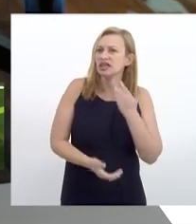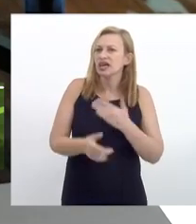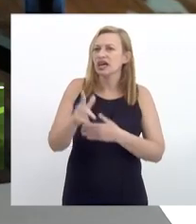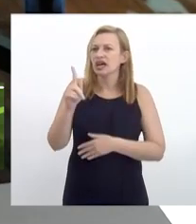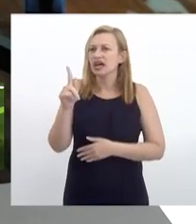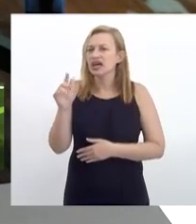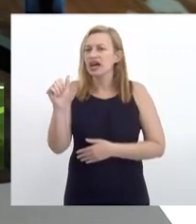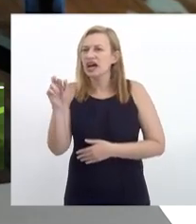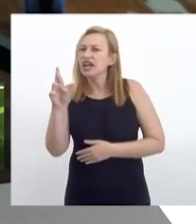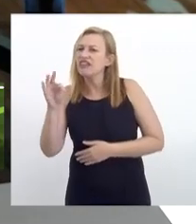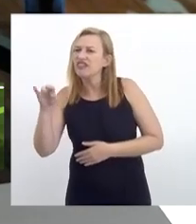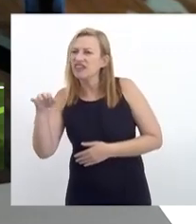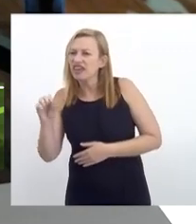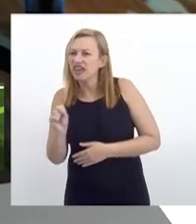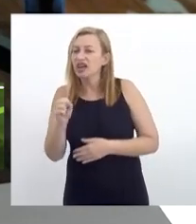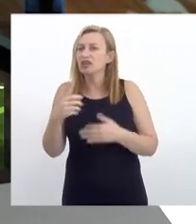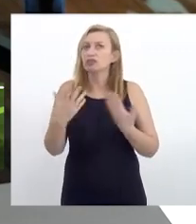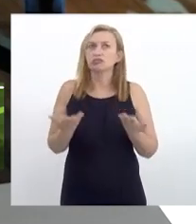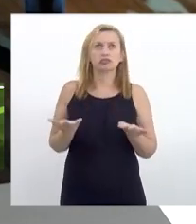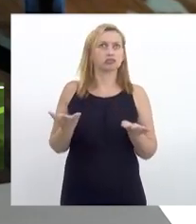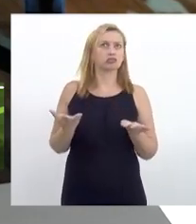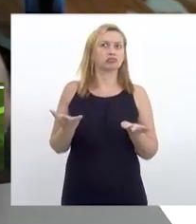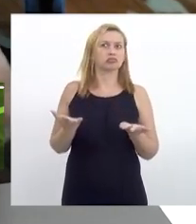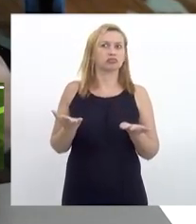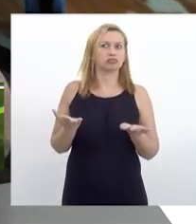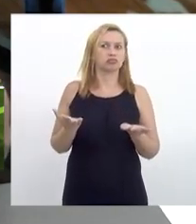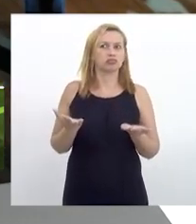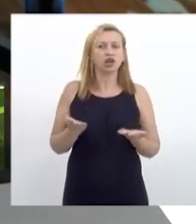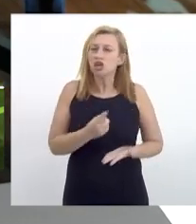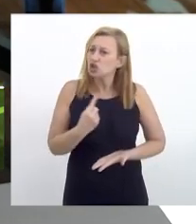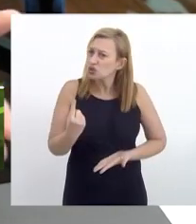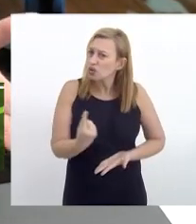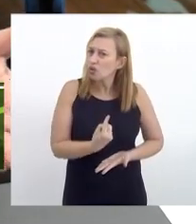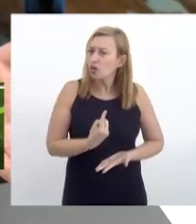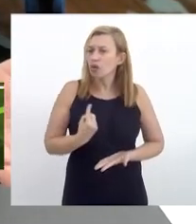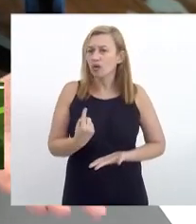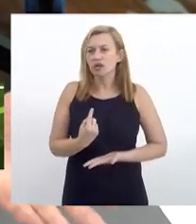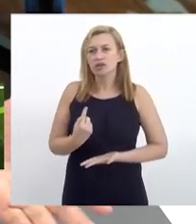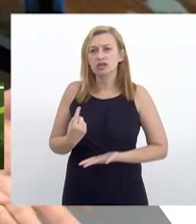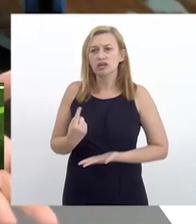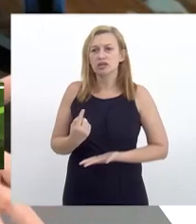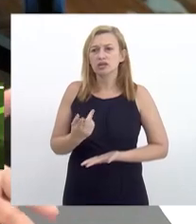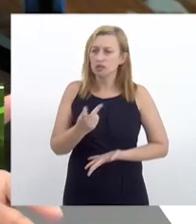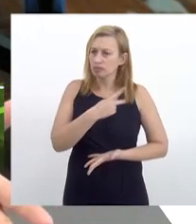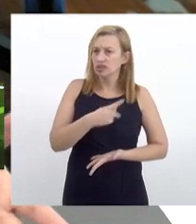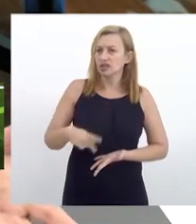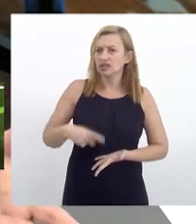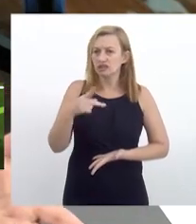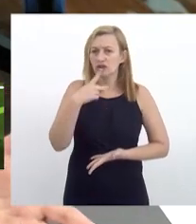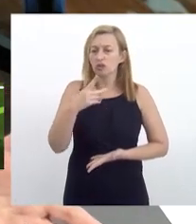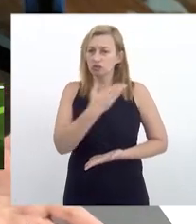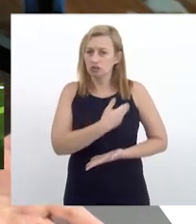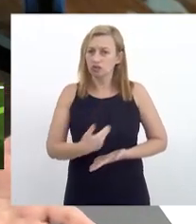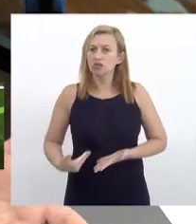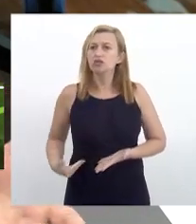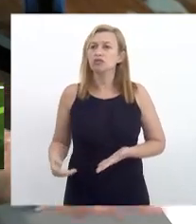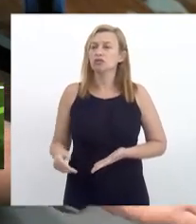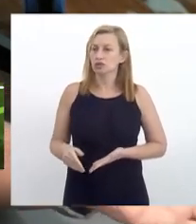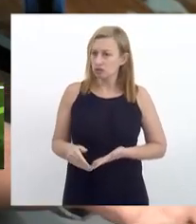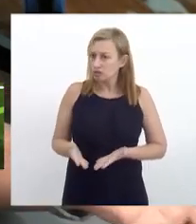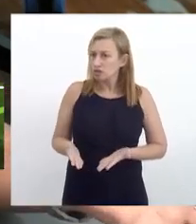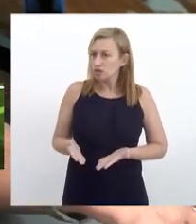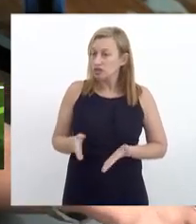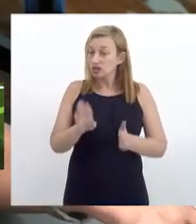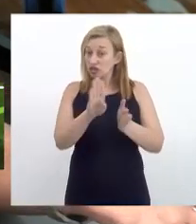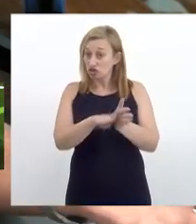Garantias Então o que Que a gente E Nós O presidente Falou aqui Que nós estamos Num governo Que